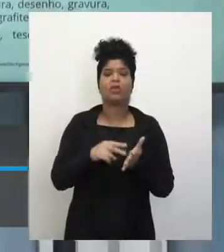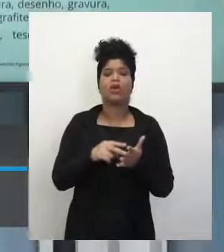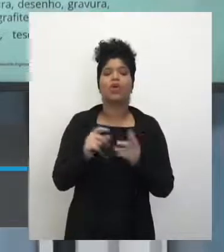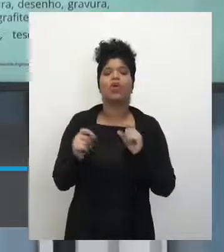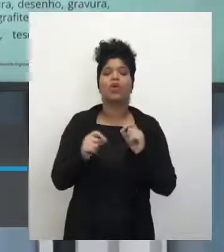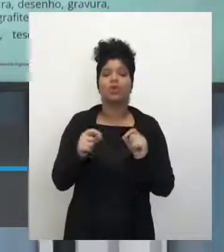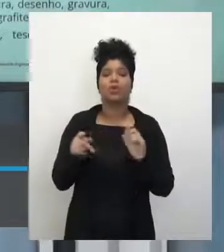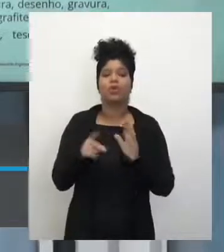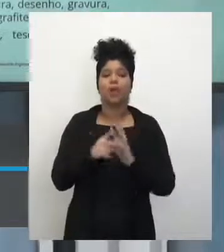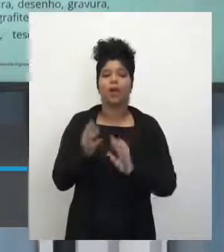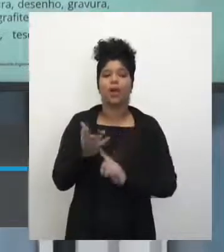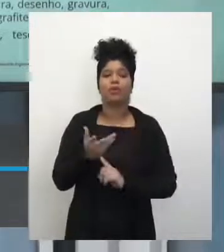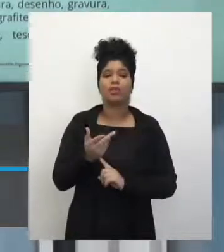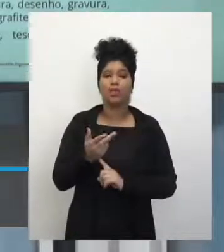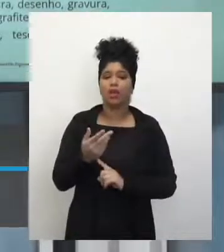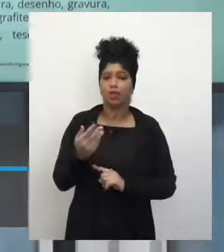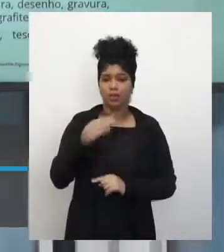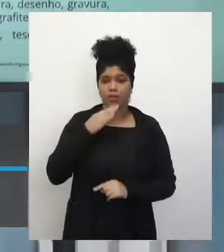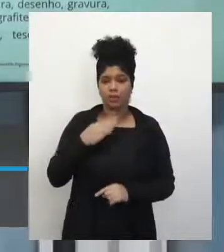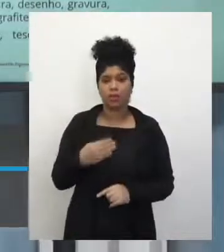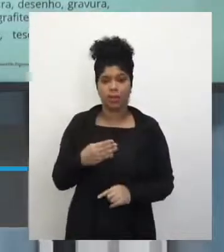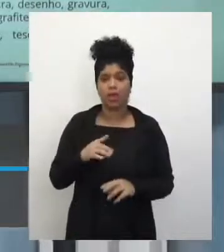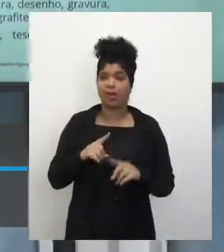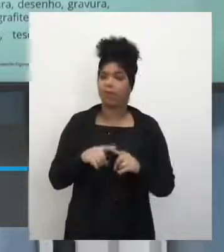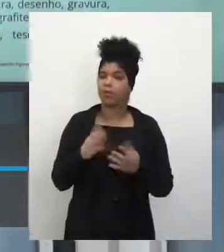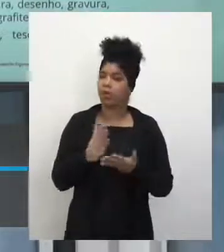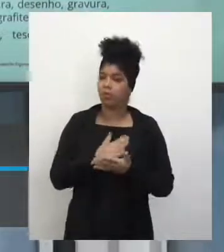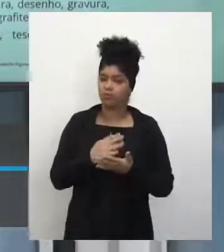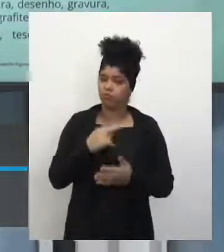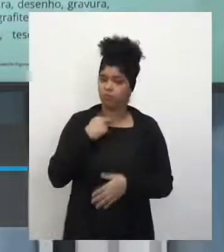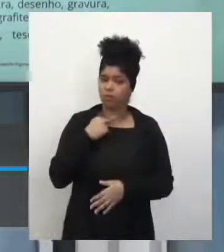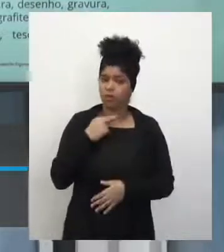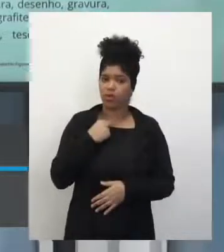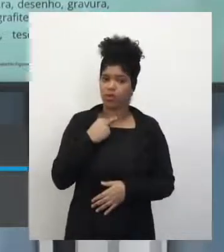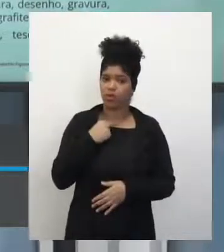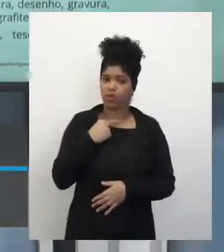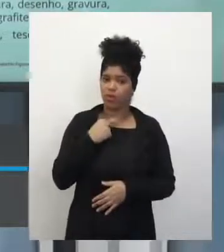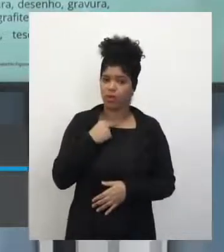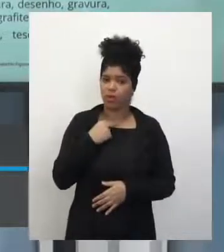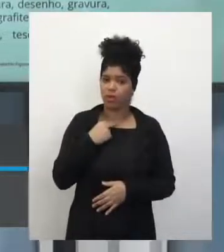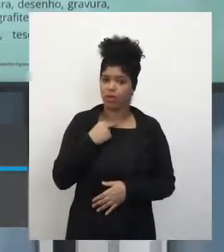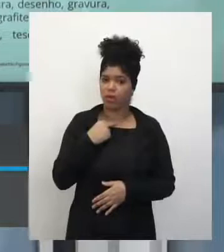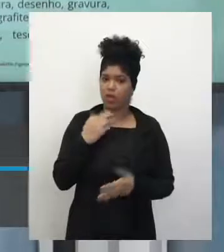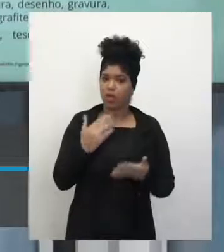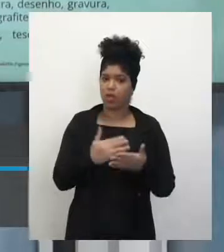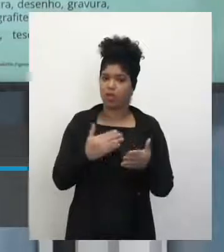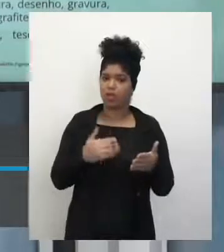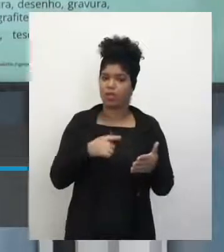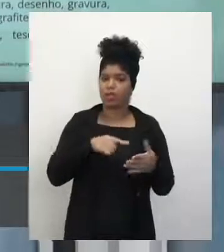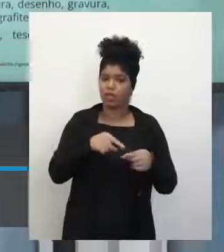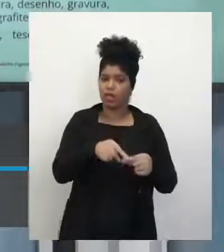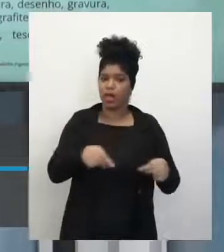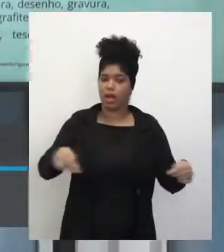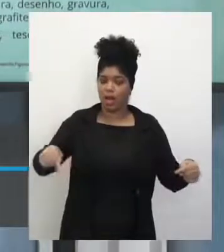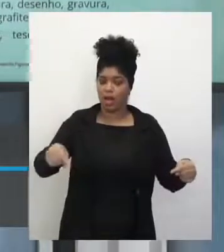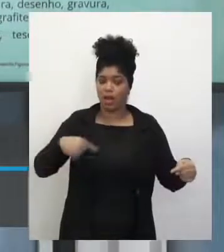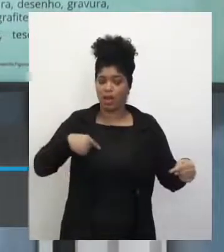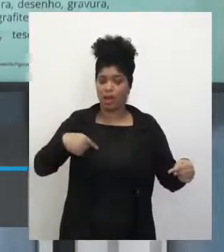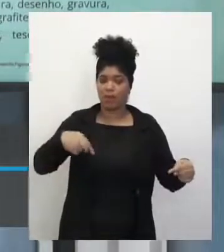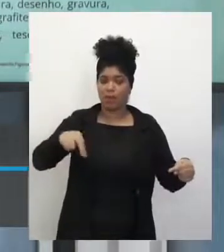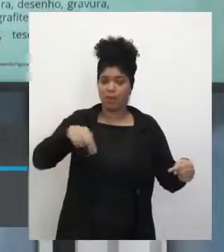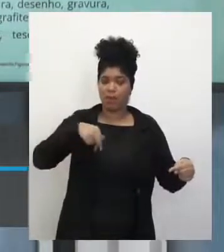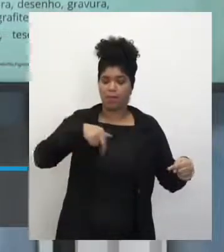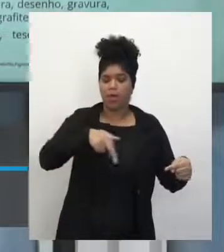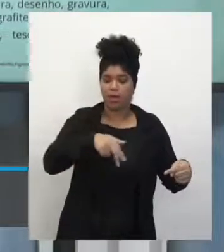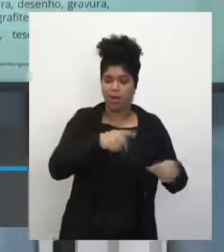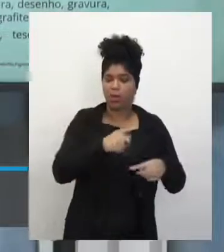né, que o artista quer passar para a gente, mas tem outras obras que não, né? Que a gente não pode passar nem muito perto, né? Já fica uma linha, né, divisória,